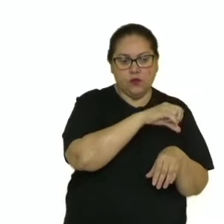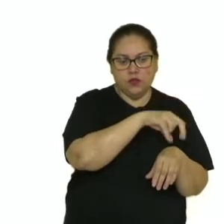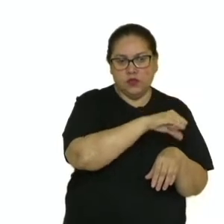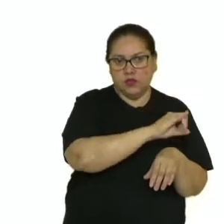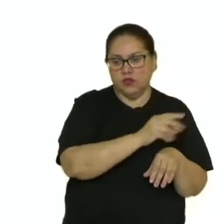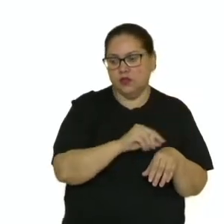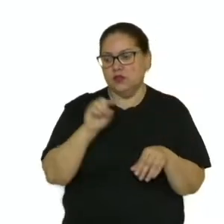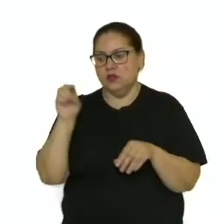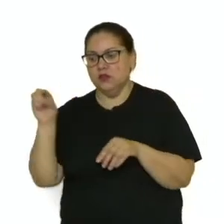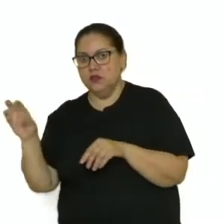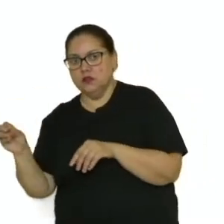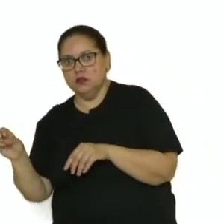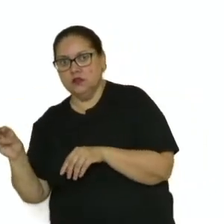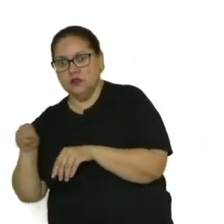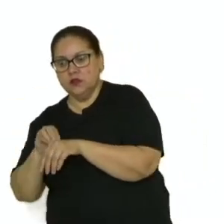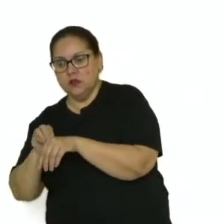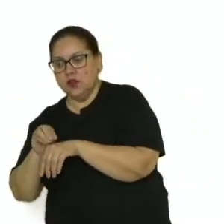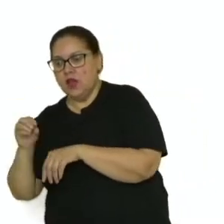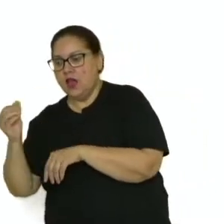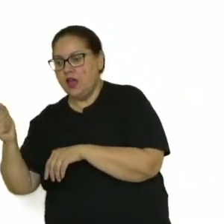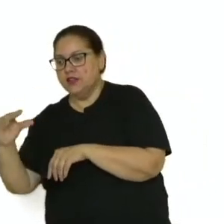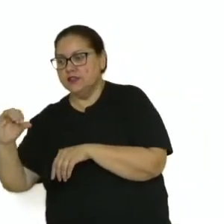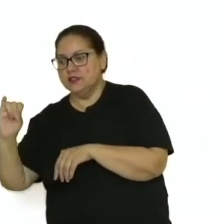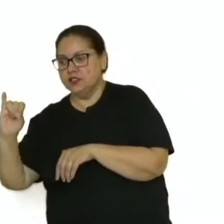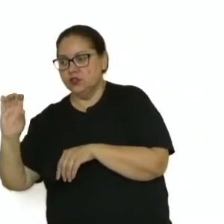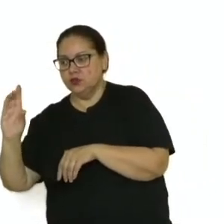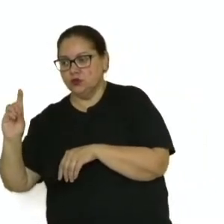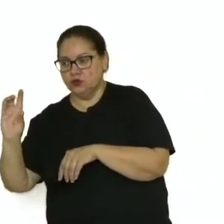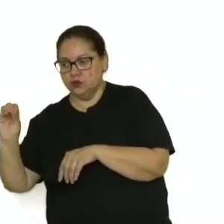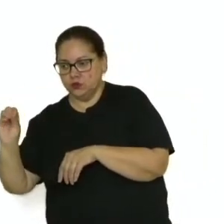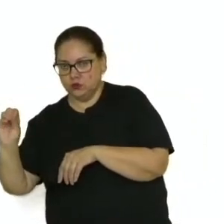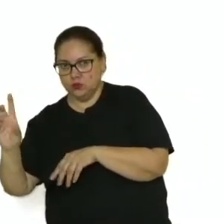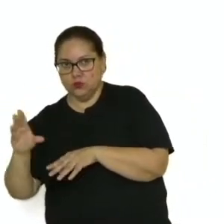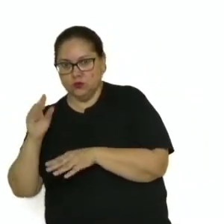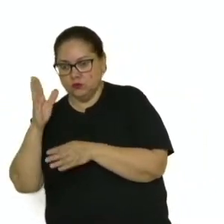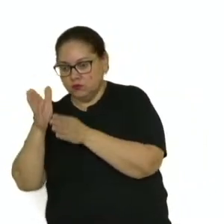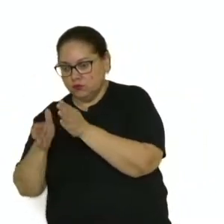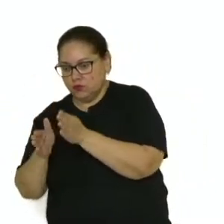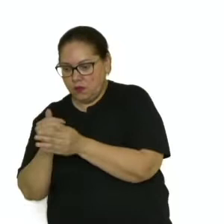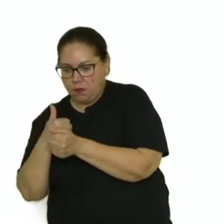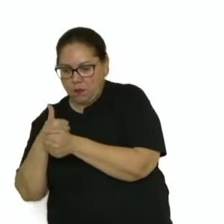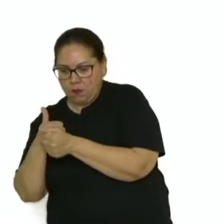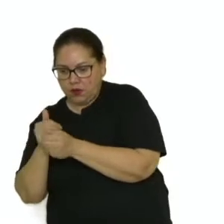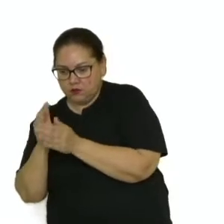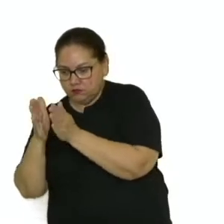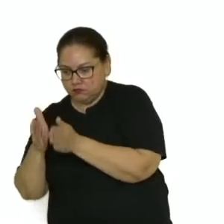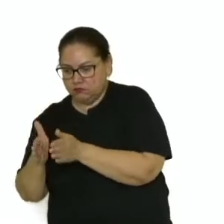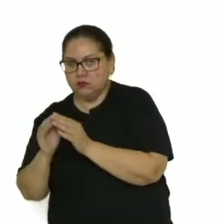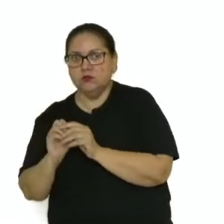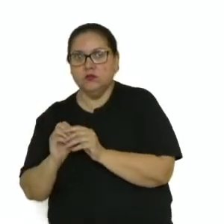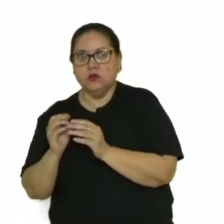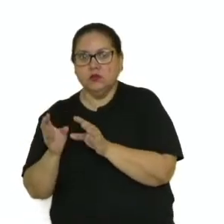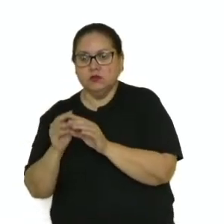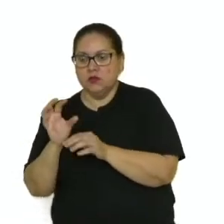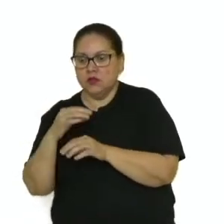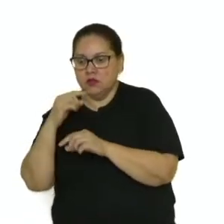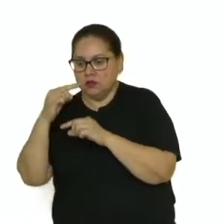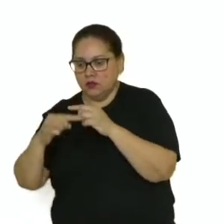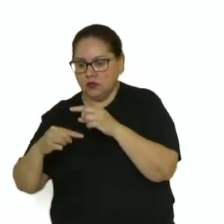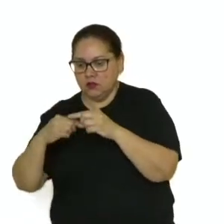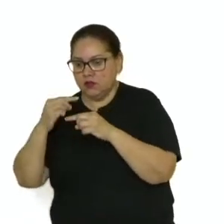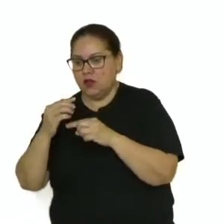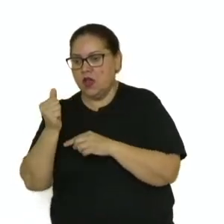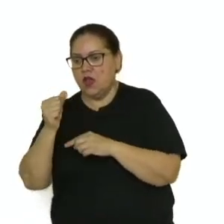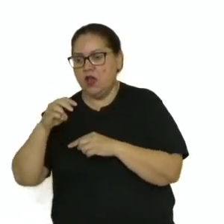lado chumaço de algodão embebido em ácido clorídrico. E em algum lugarzinho aqui próximo ao centro, a gente tem a formação de um anel de cloreto